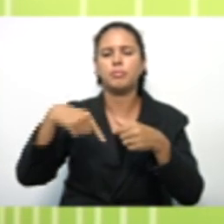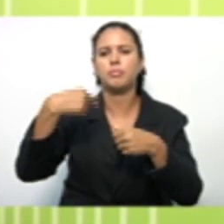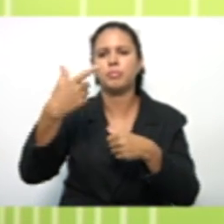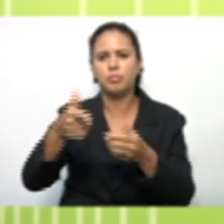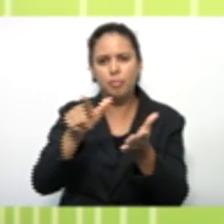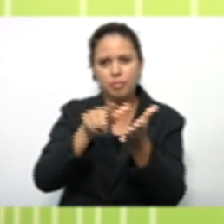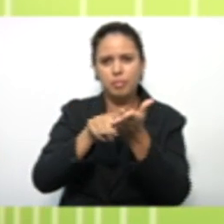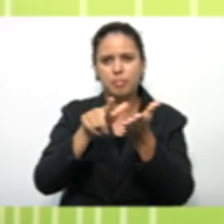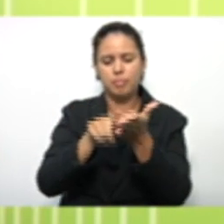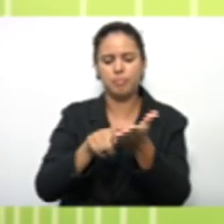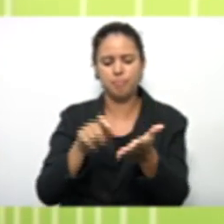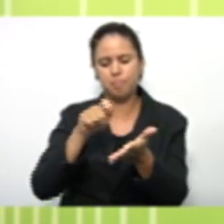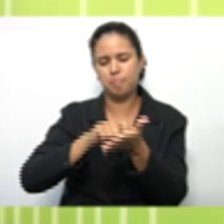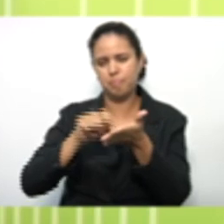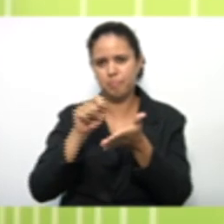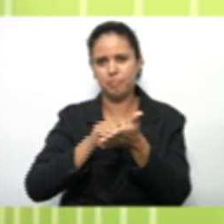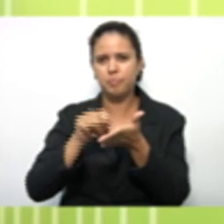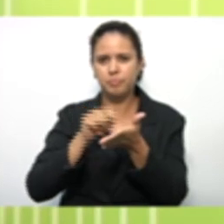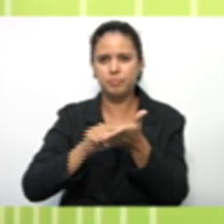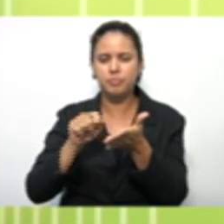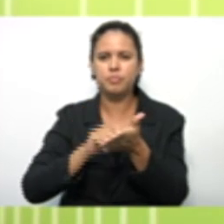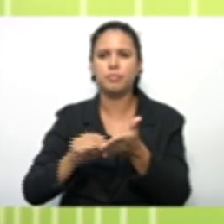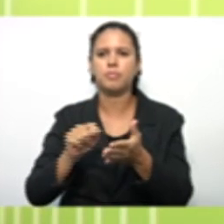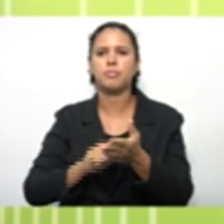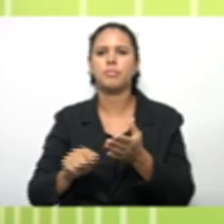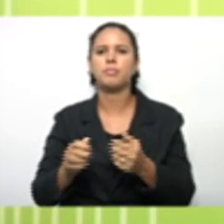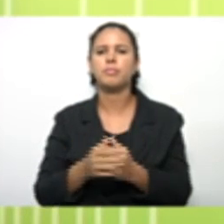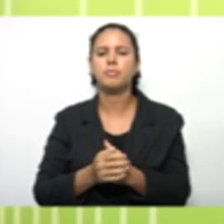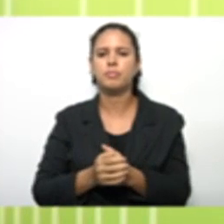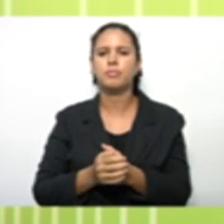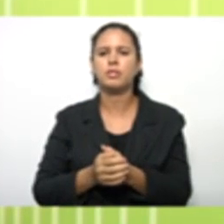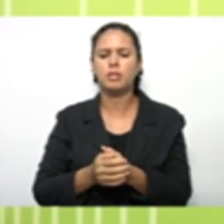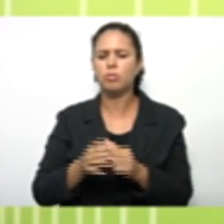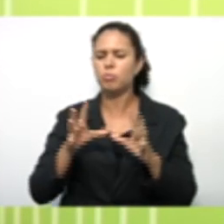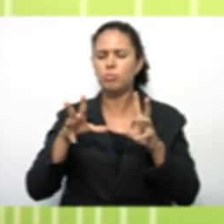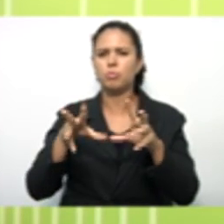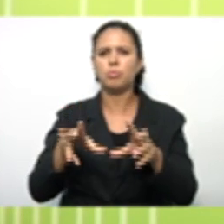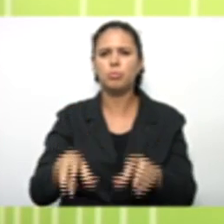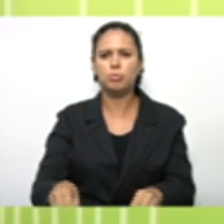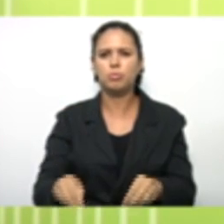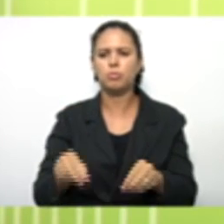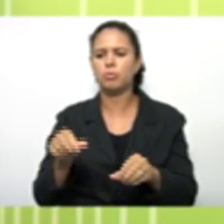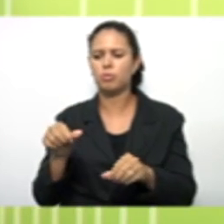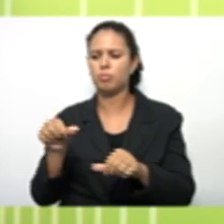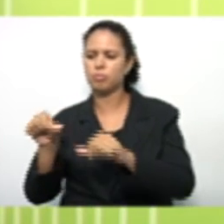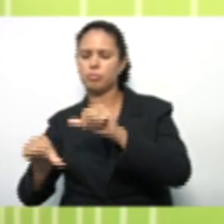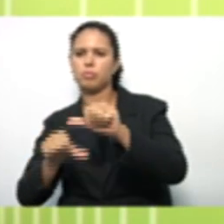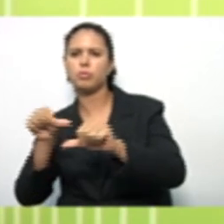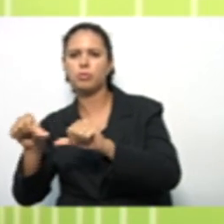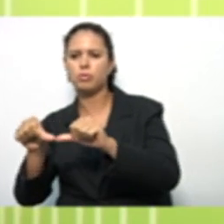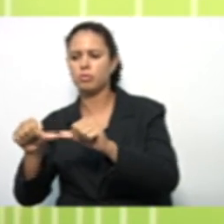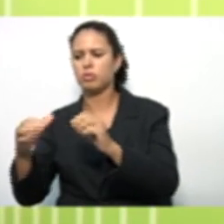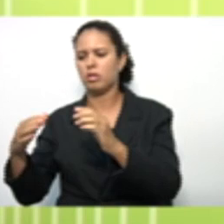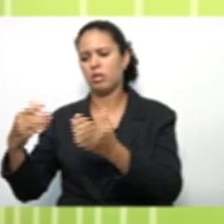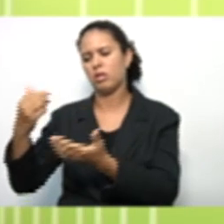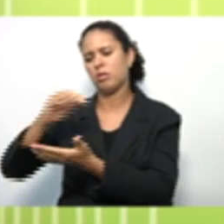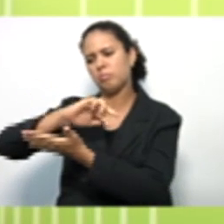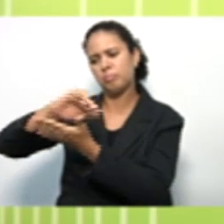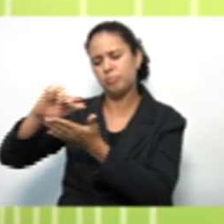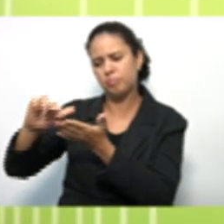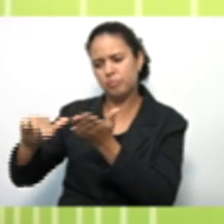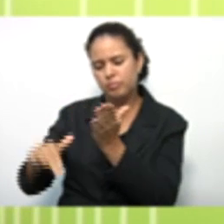da escrita, né, começamos a escrever todas as alterações que ocorriam no patrimônio